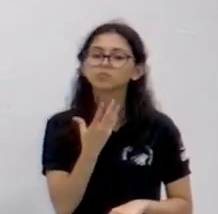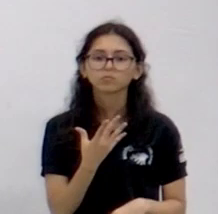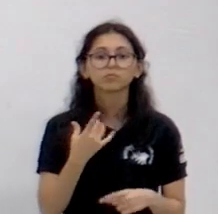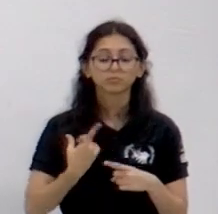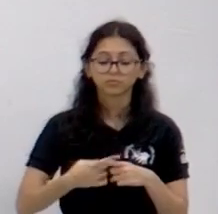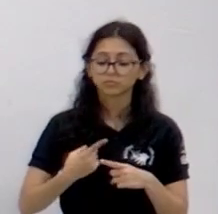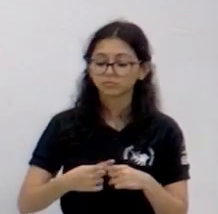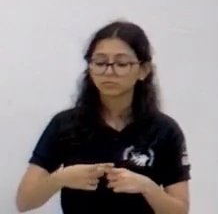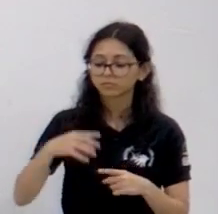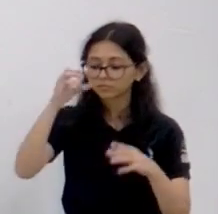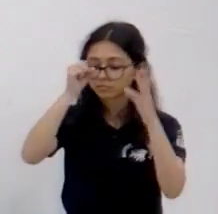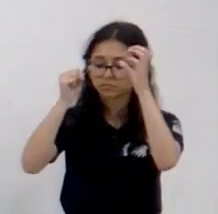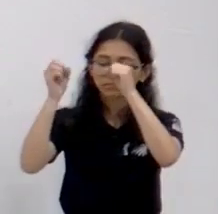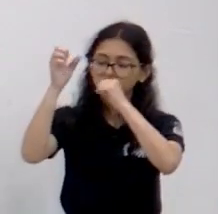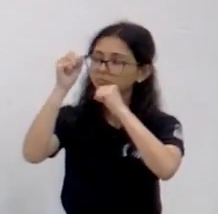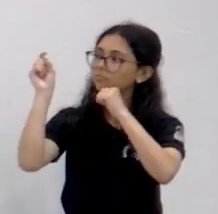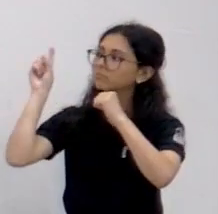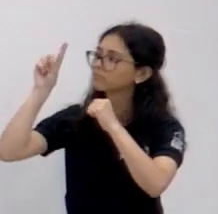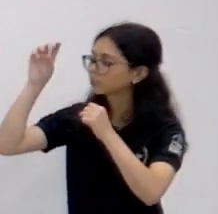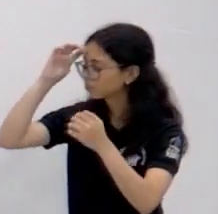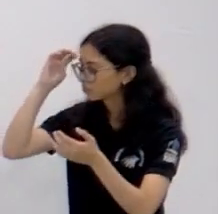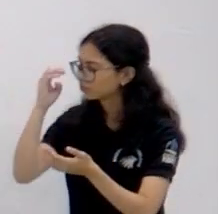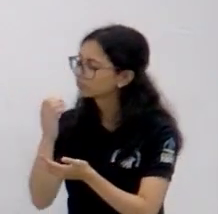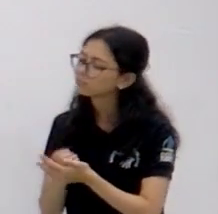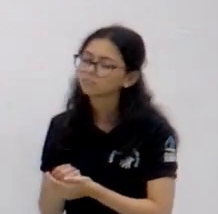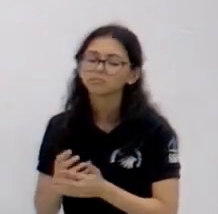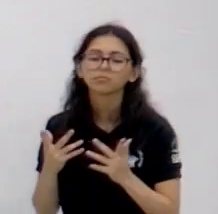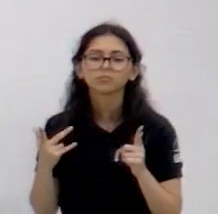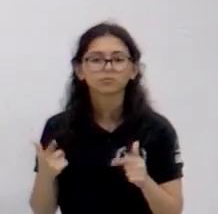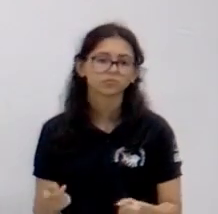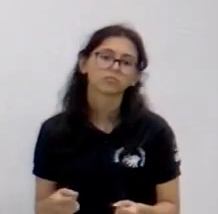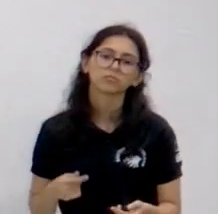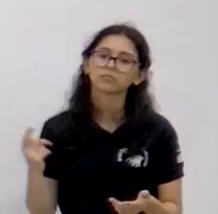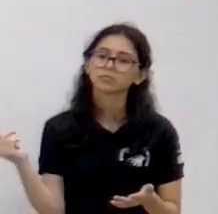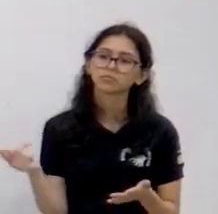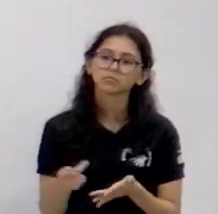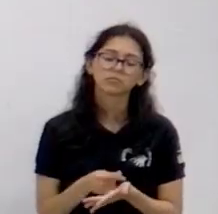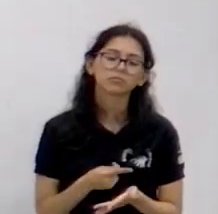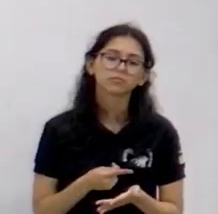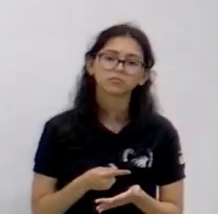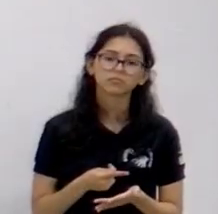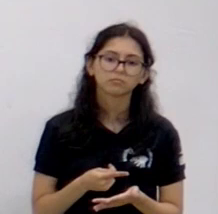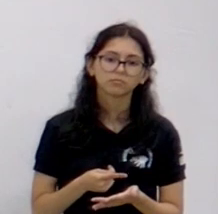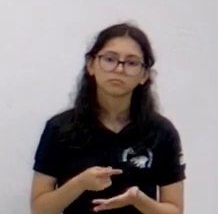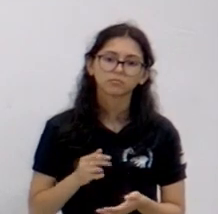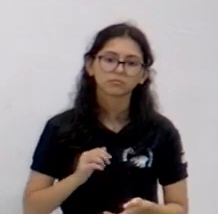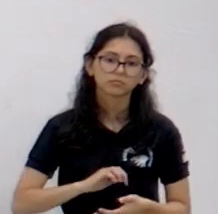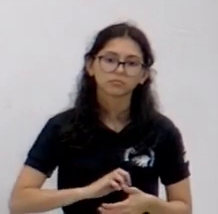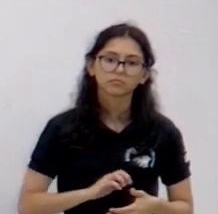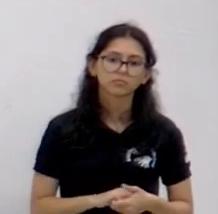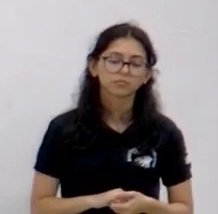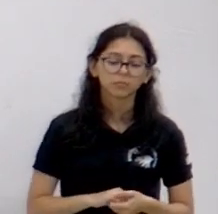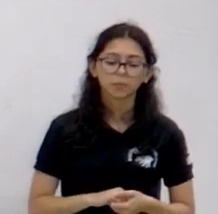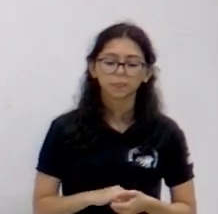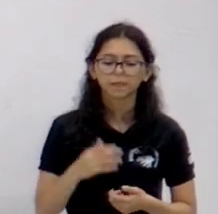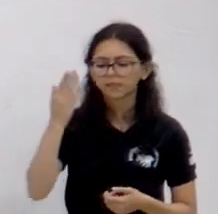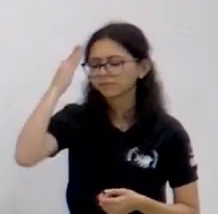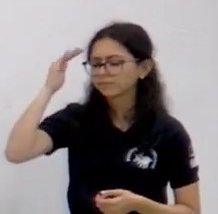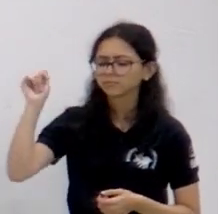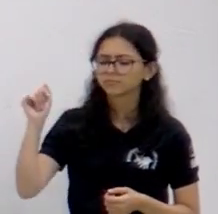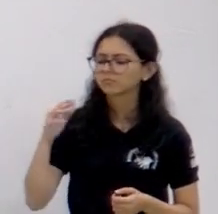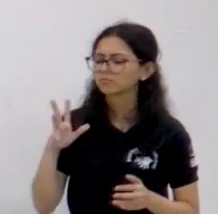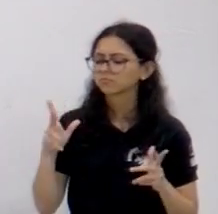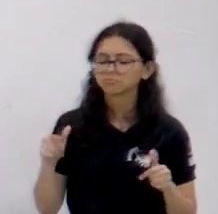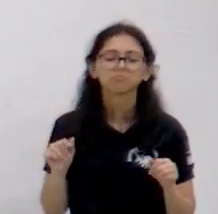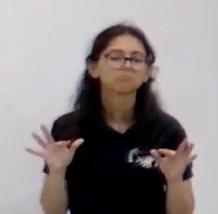as circunstâncias. Não é pela nossa experiência. Olha, já estou calejado, já lido com isso já há algum tempo, eu já